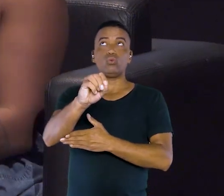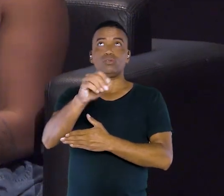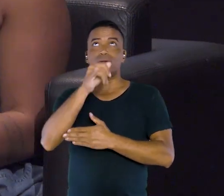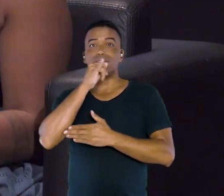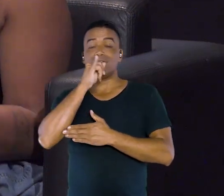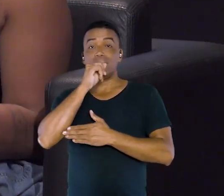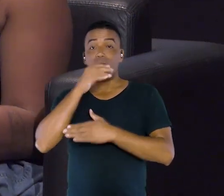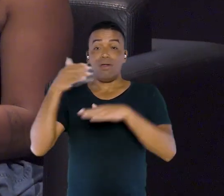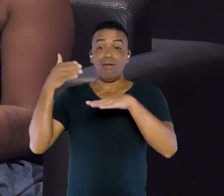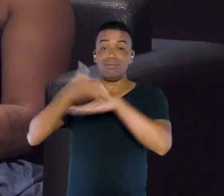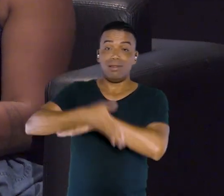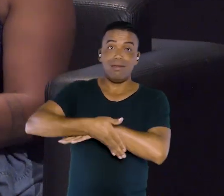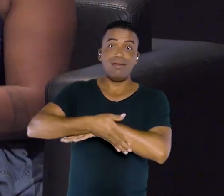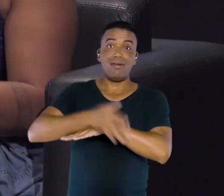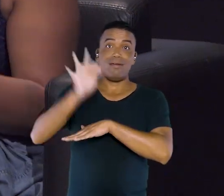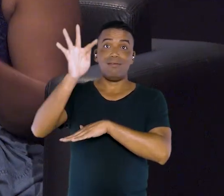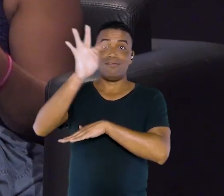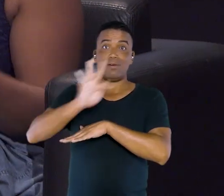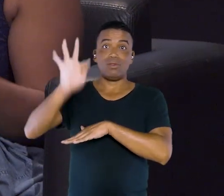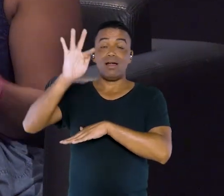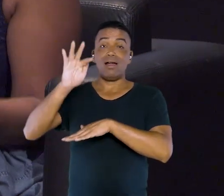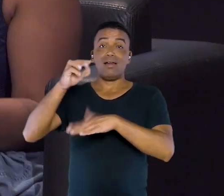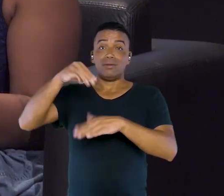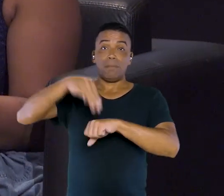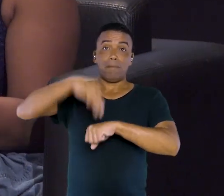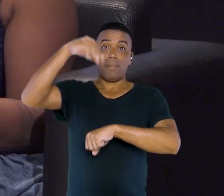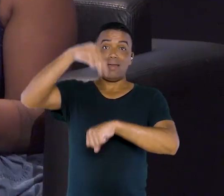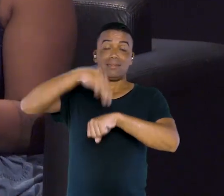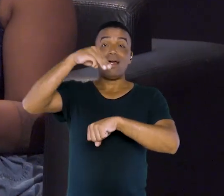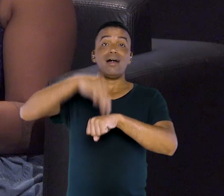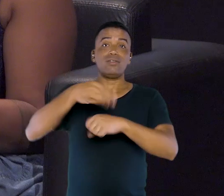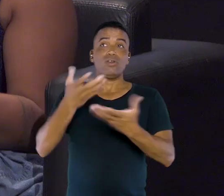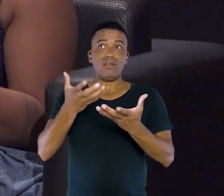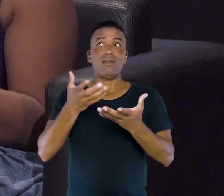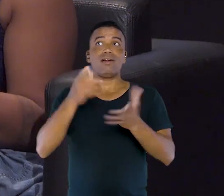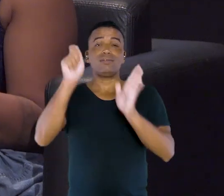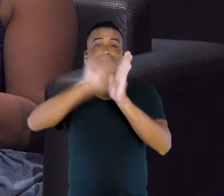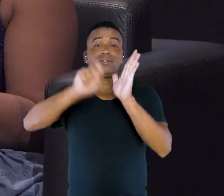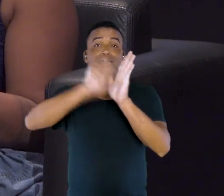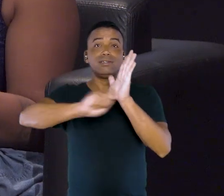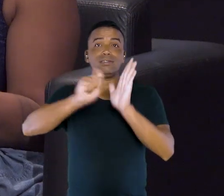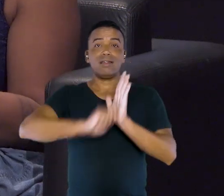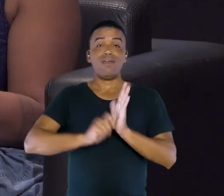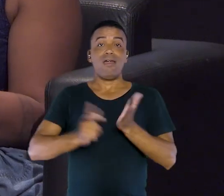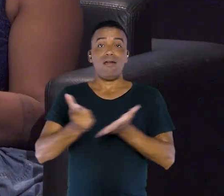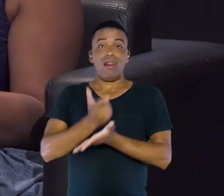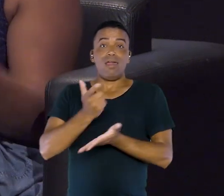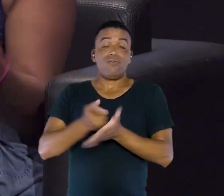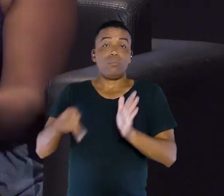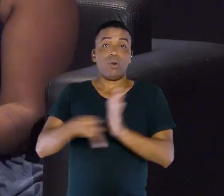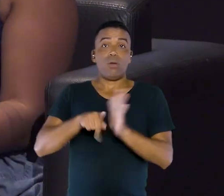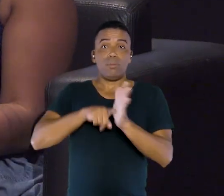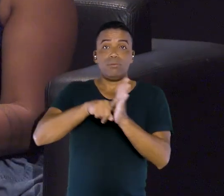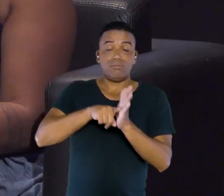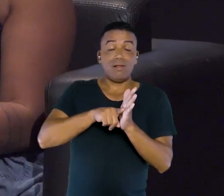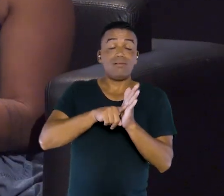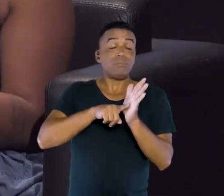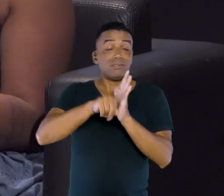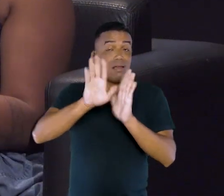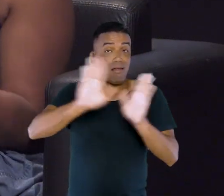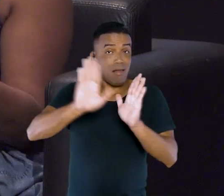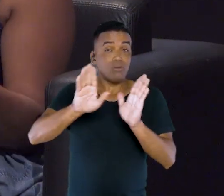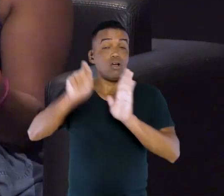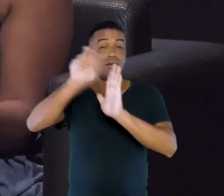entrei para fazer mestrado, eu já sabia que eu queria escrever sobre narrativas. Não pesquisar,